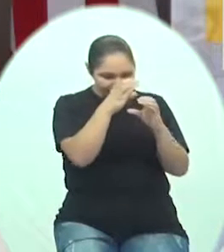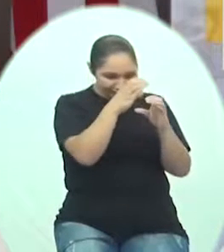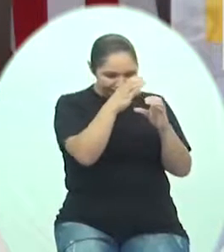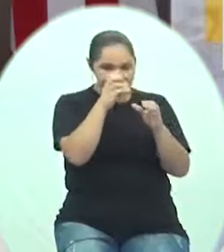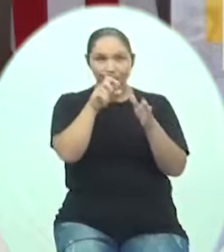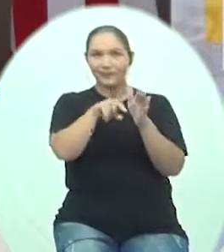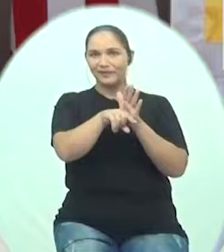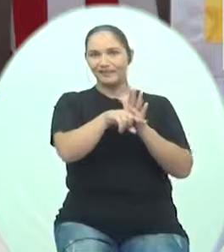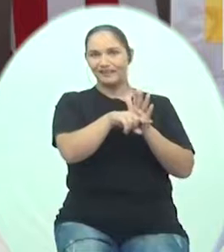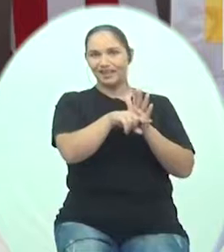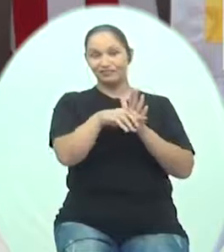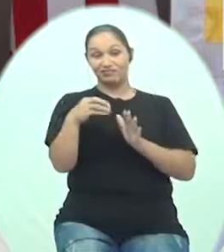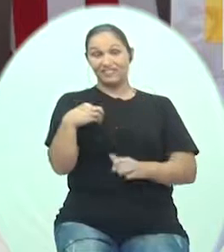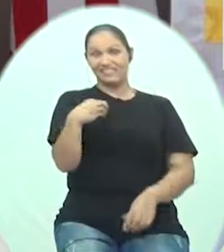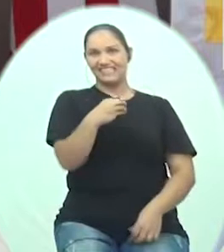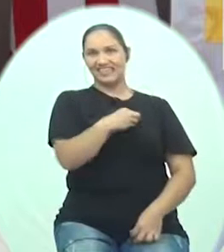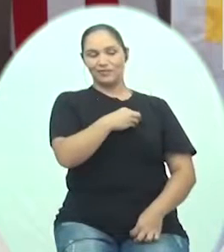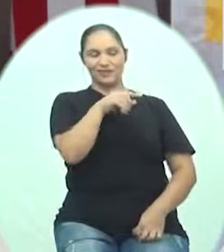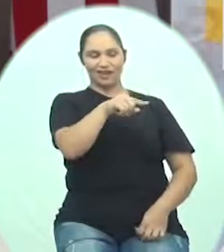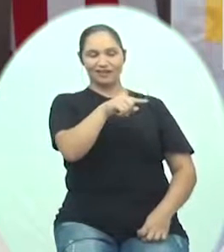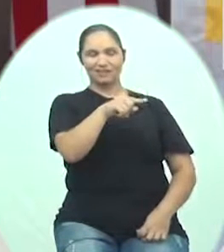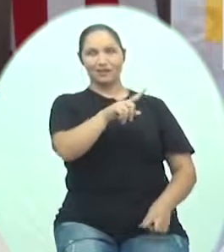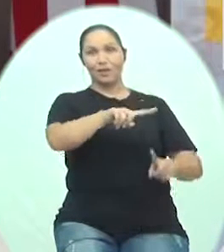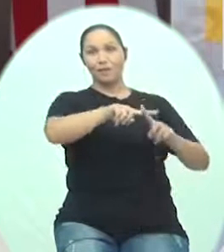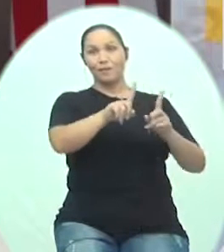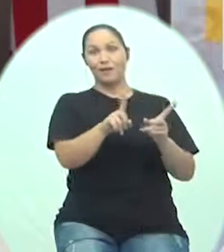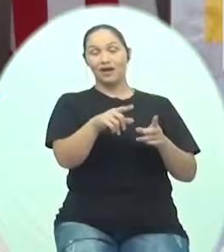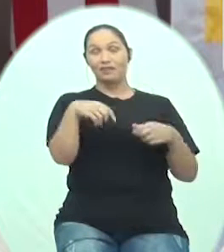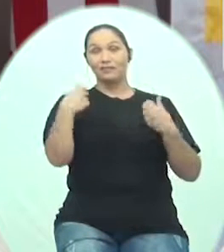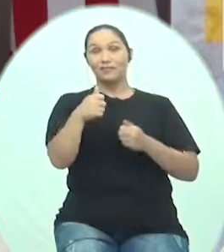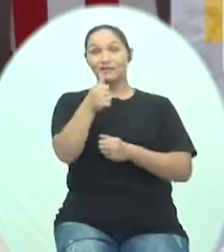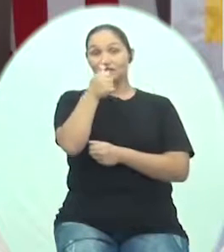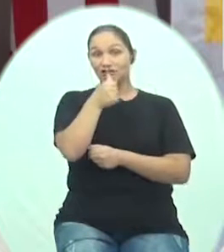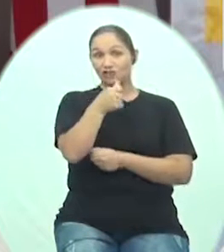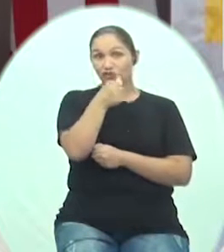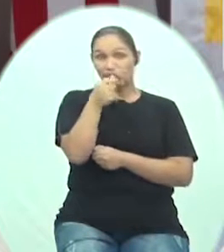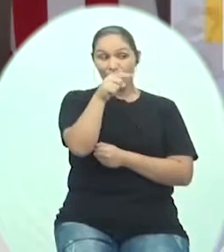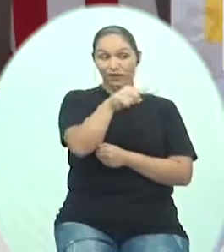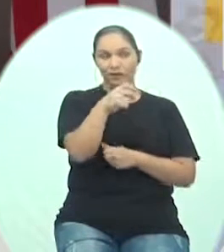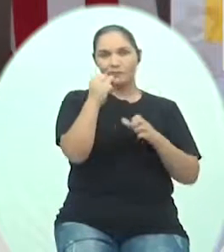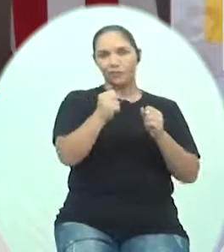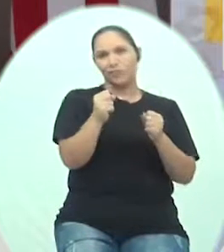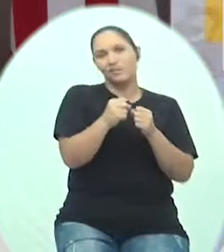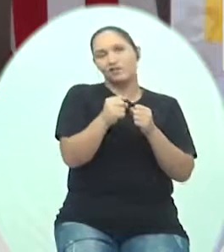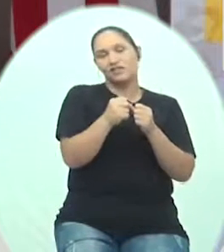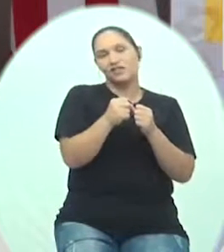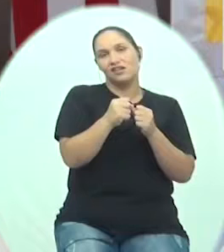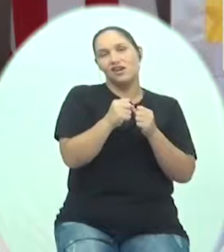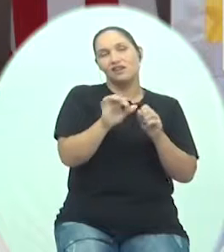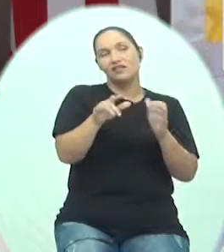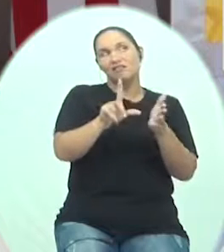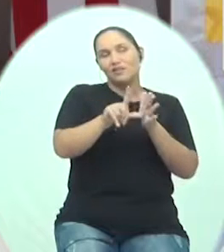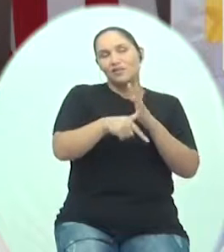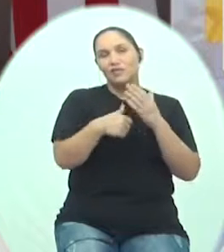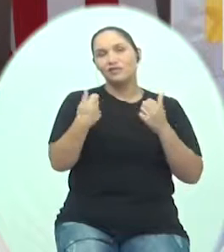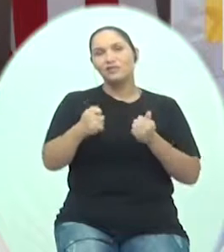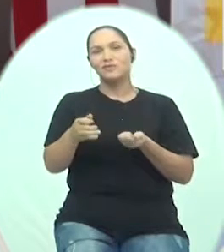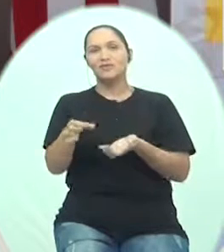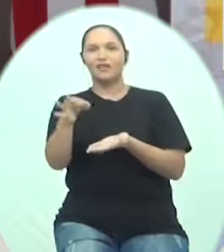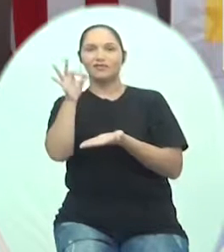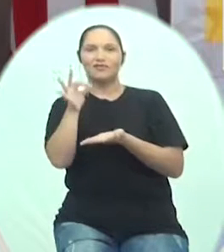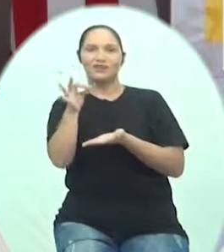olhada e isso conversando com ontem à noite com um diretor do CDL haja um